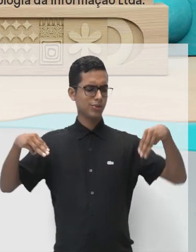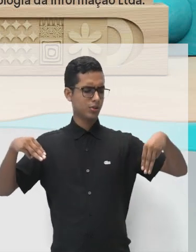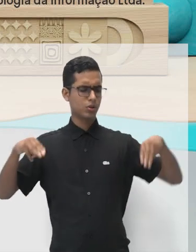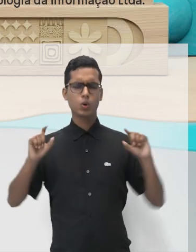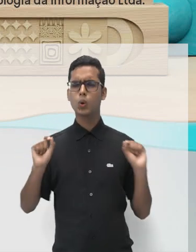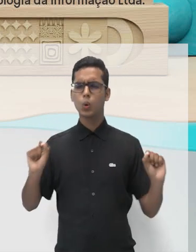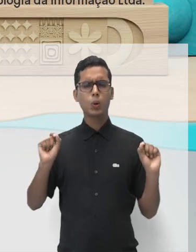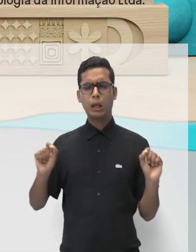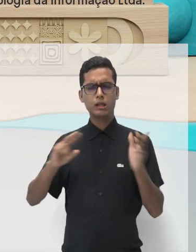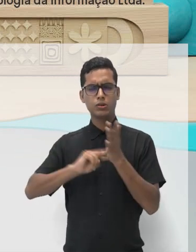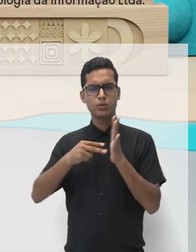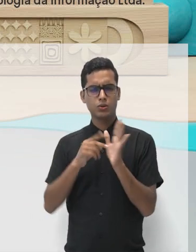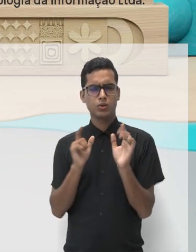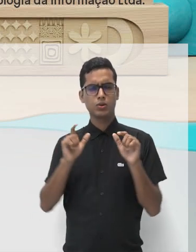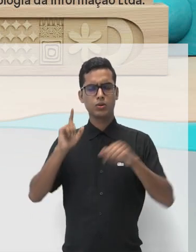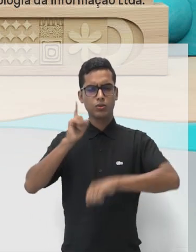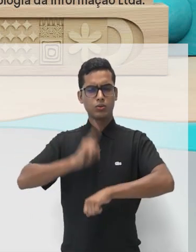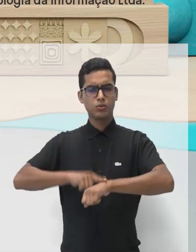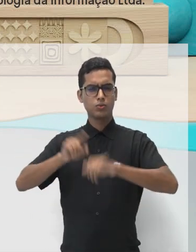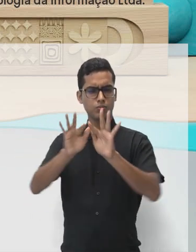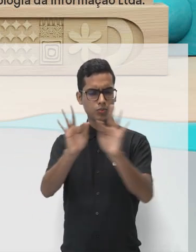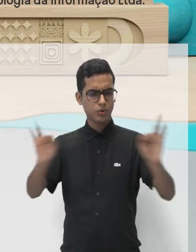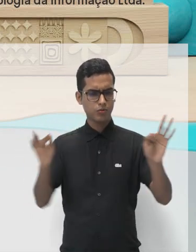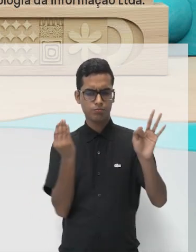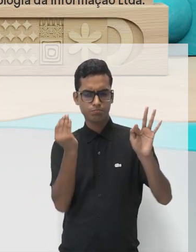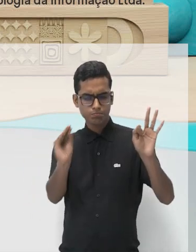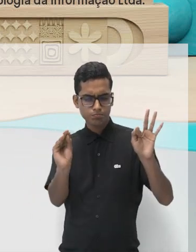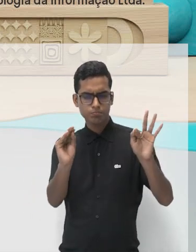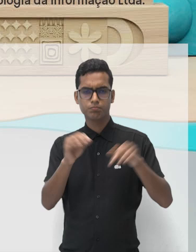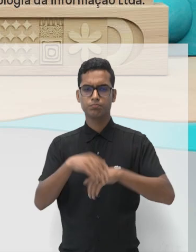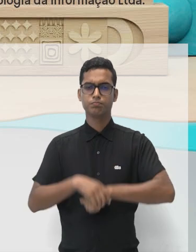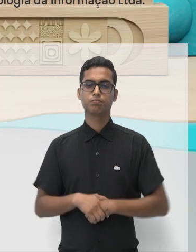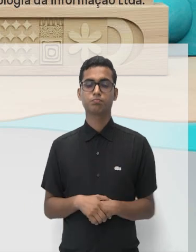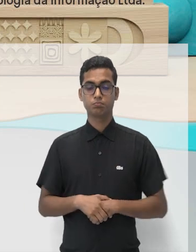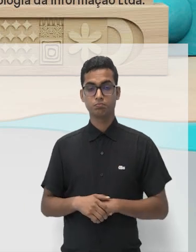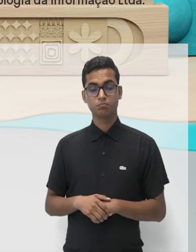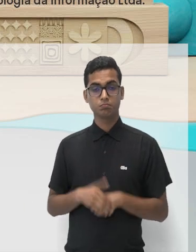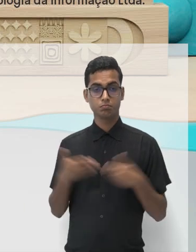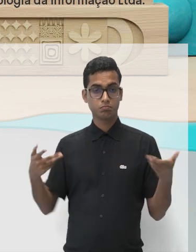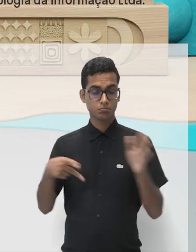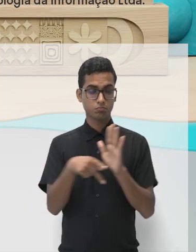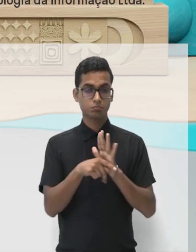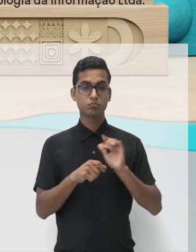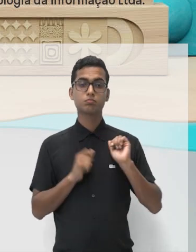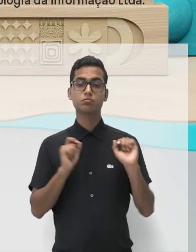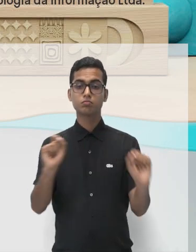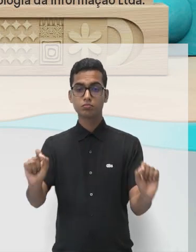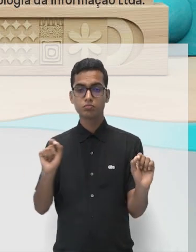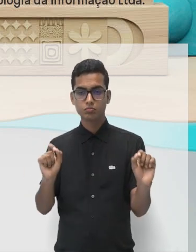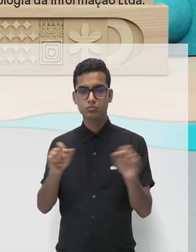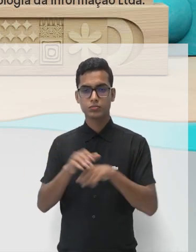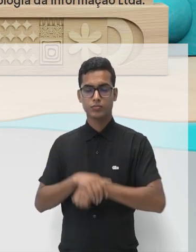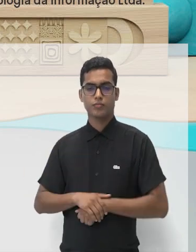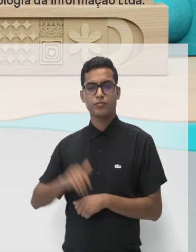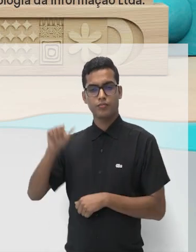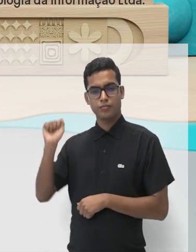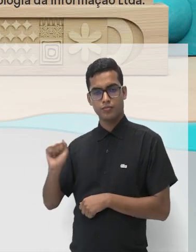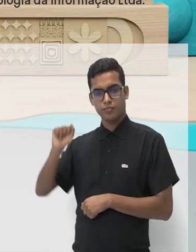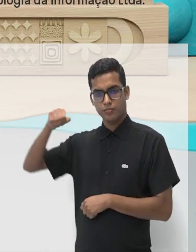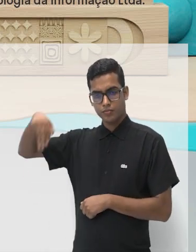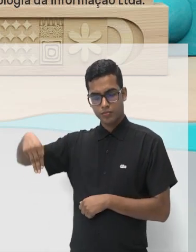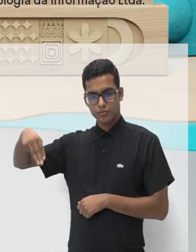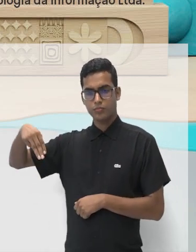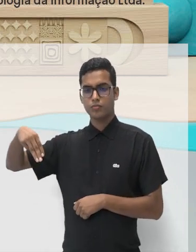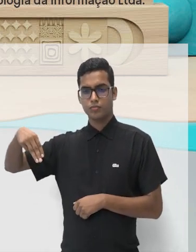todo ali junto com as orações? Então, o AM e o PM são abreviações